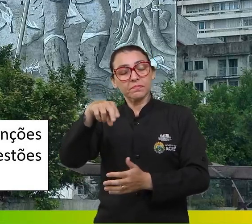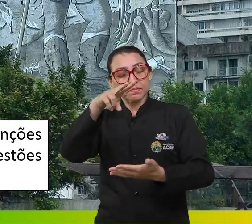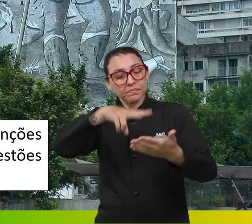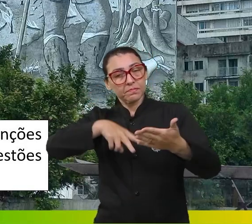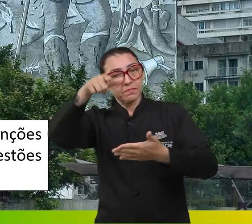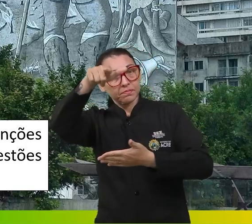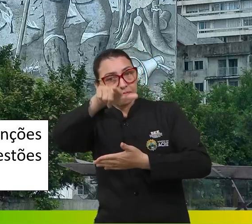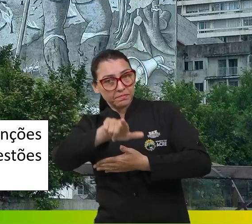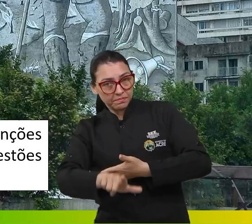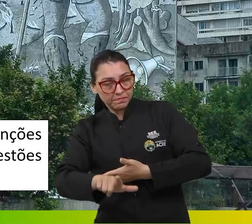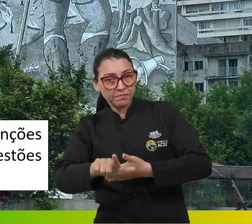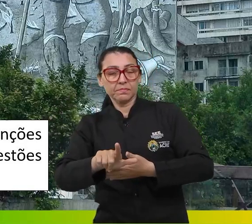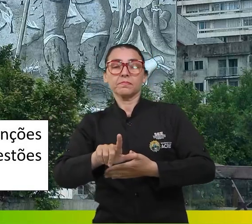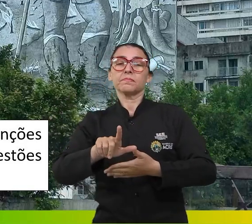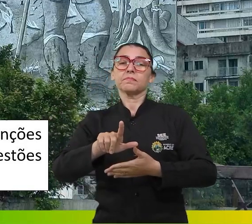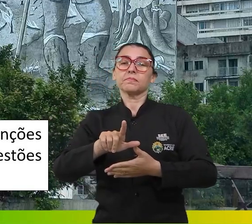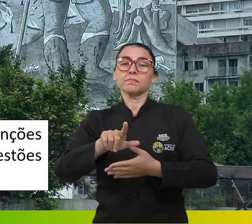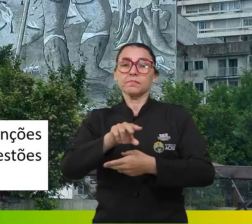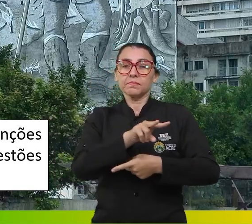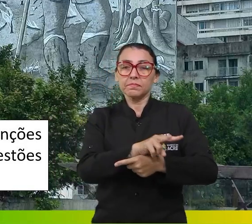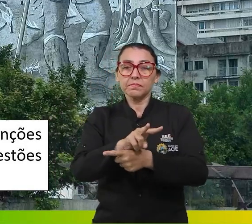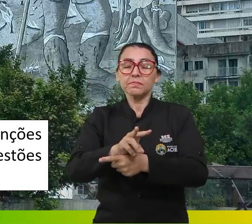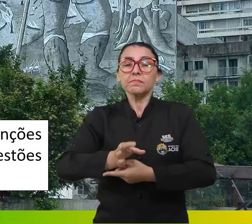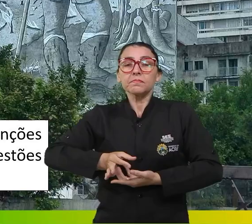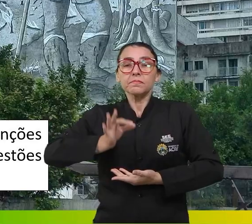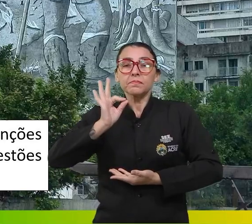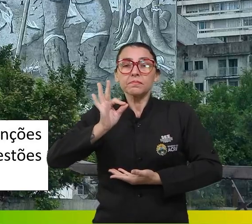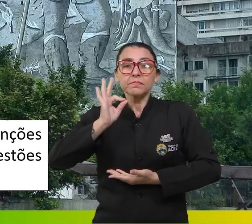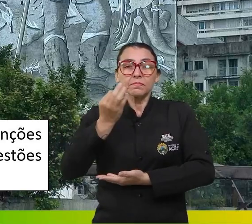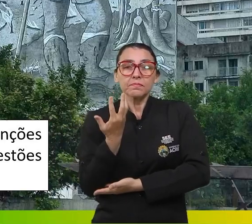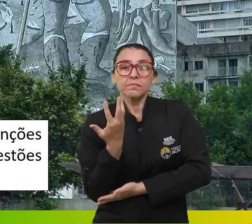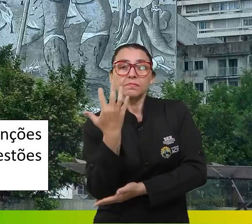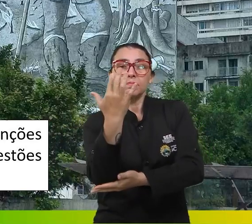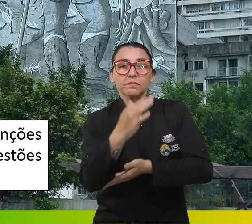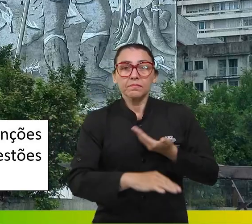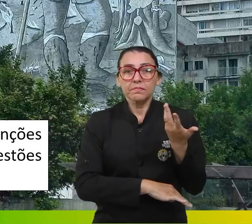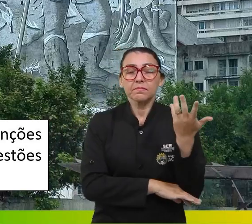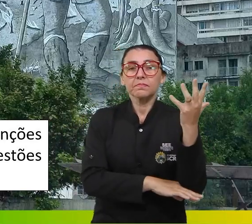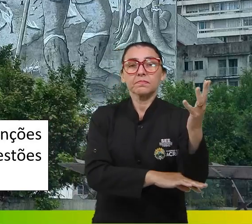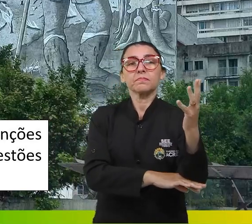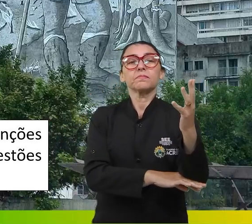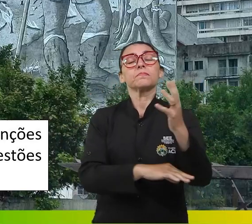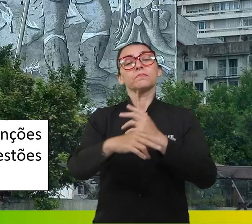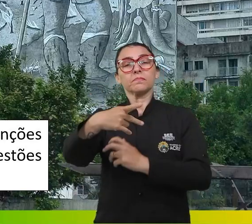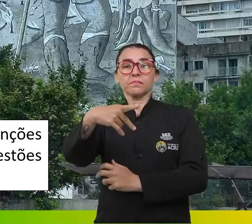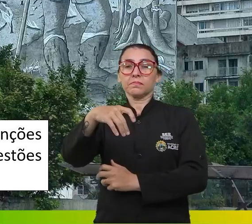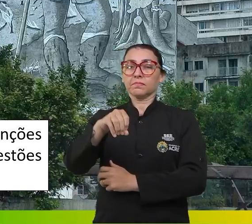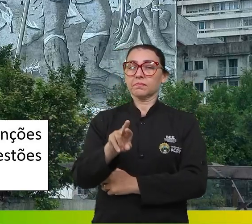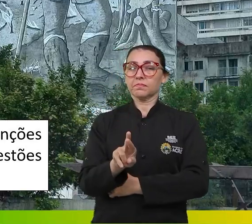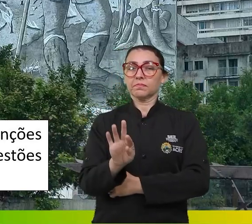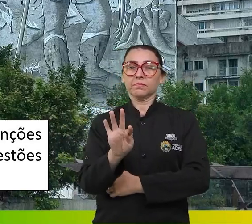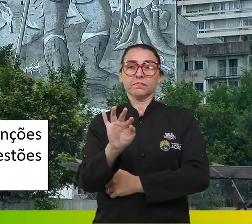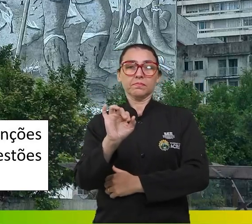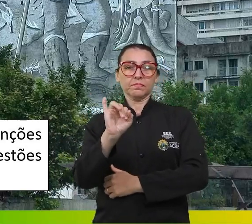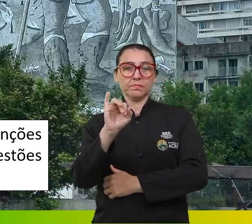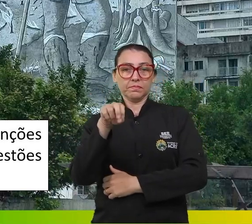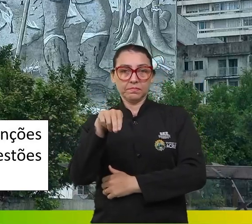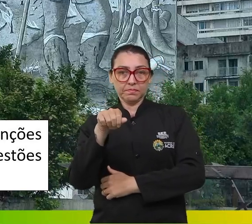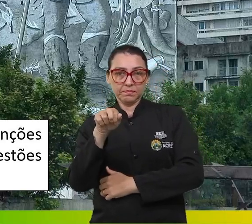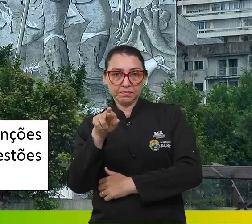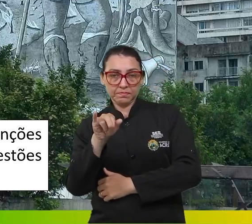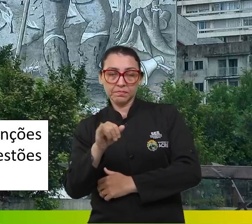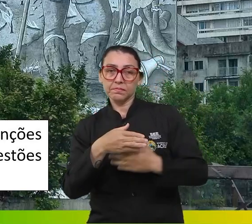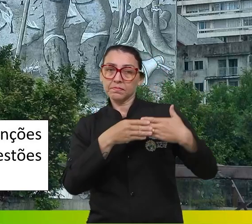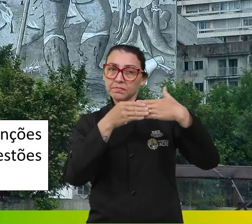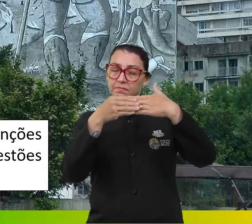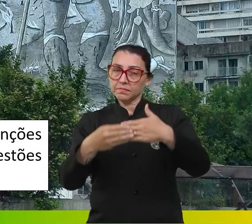O Lavrador de Café, que é a obra do outro lado aqui, de Portinari. Cândido Portinari, ele traz